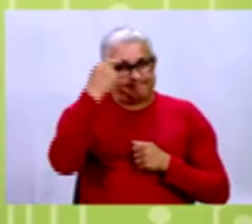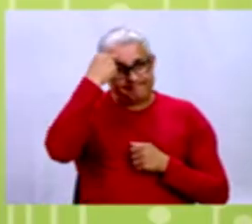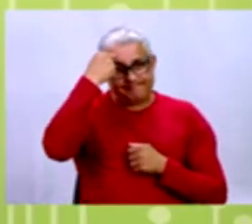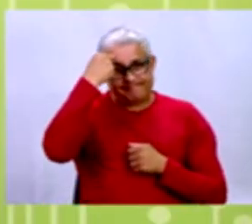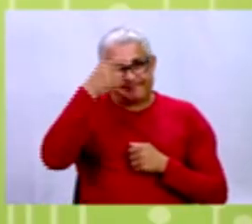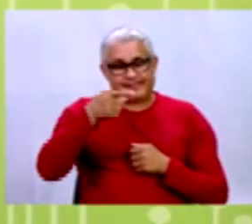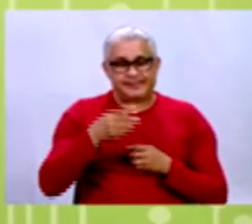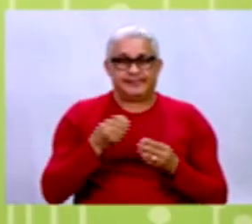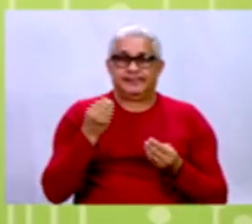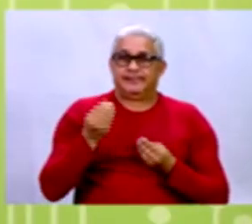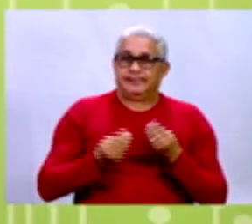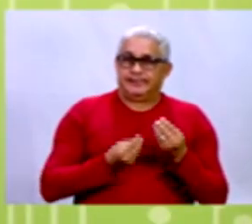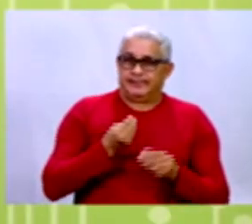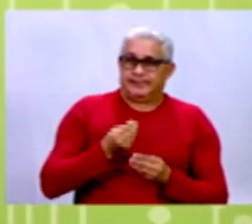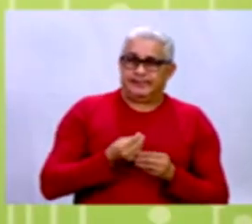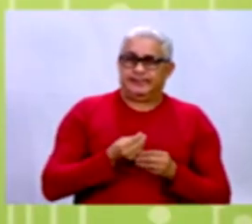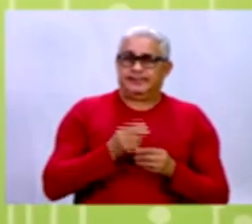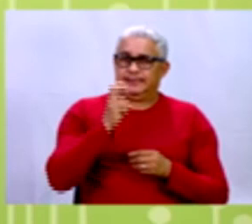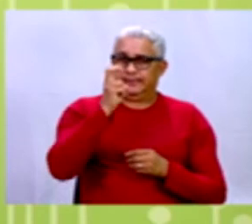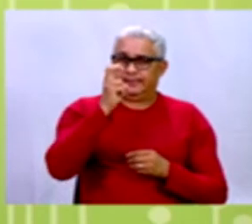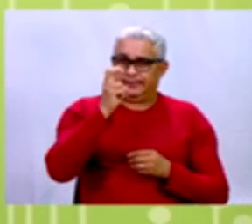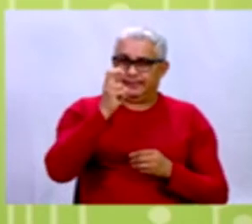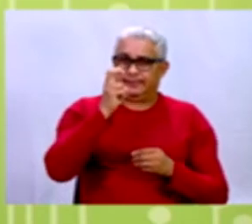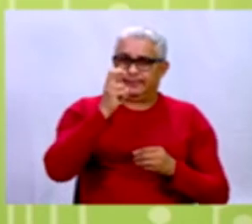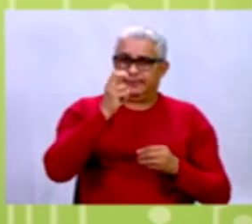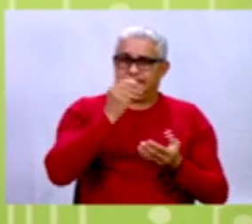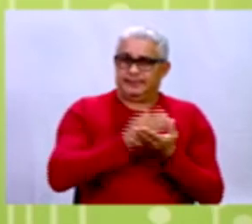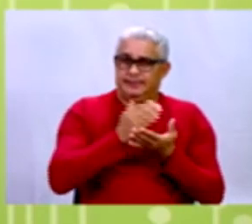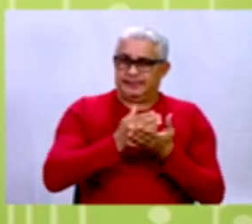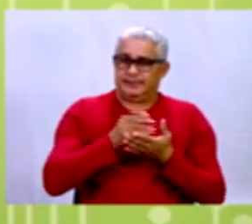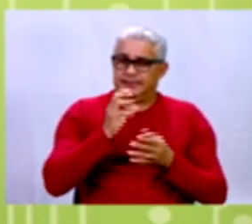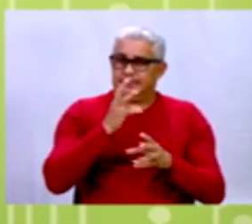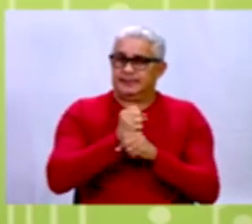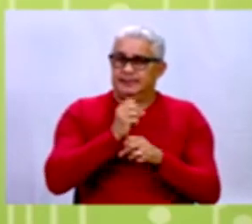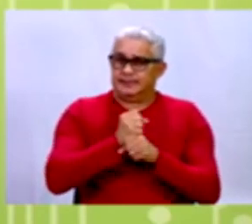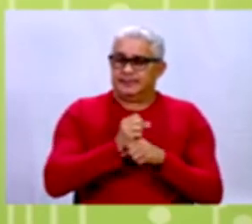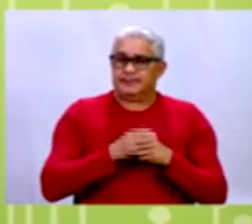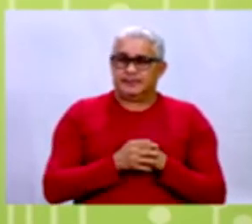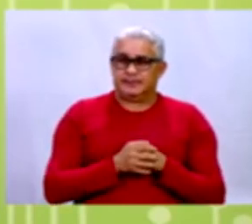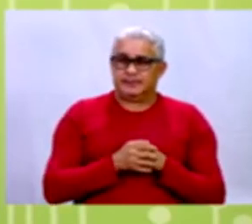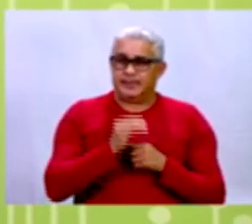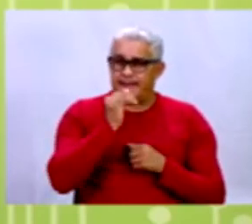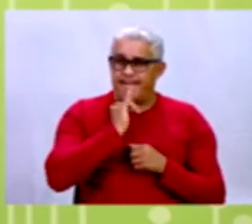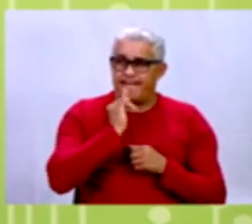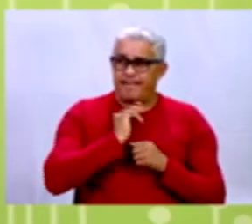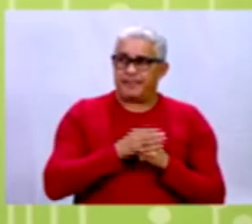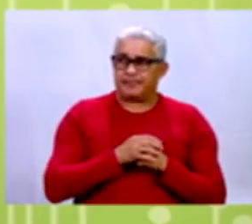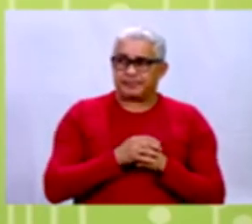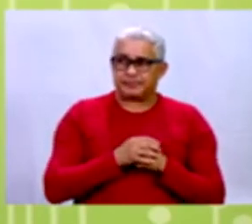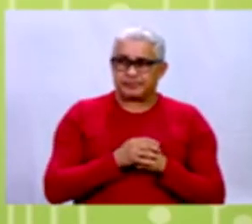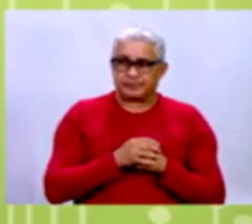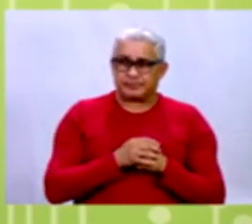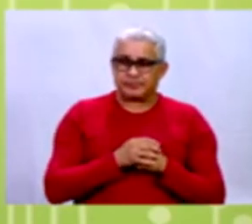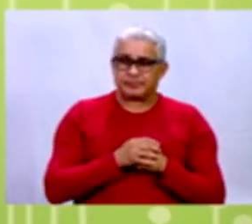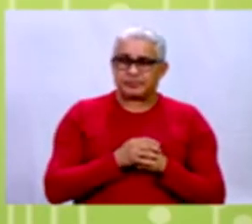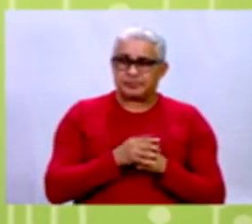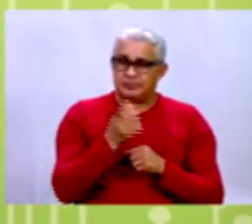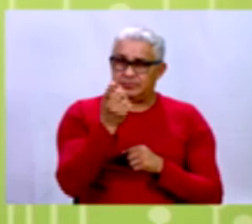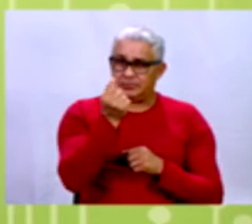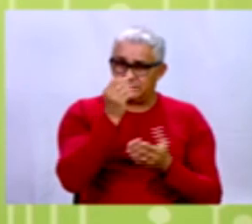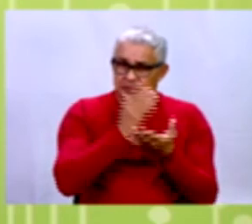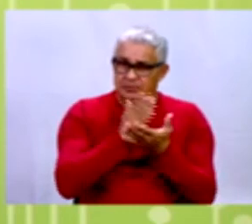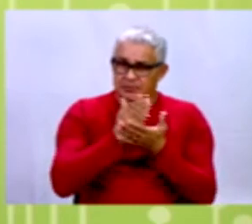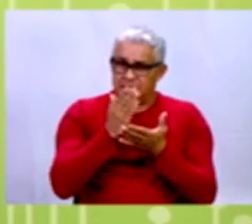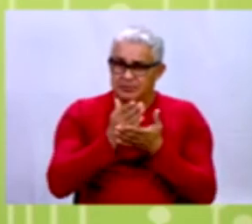aí agora, nossa, mas essas são 5 parcelas. E se eu tivesse que calcular, sei lá, esse exemplo que a gente falou aqui, o financiamento de um carro, eu vou ter que